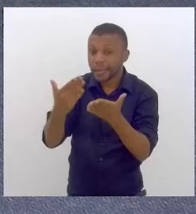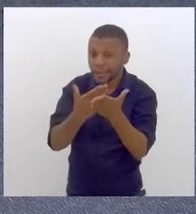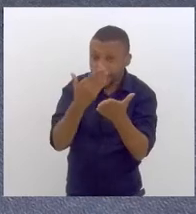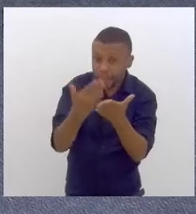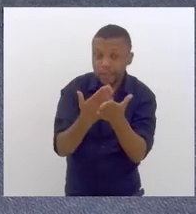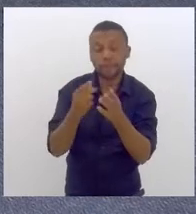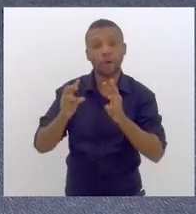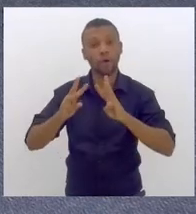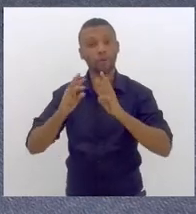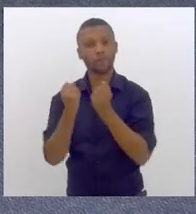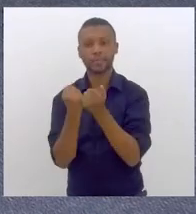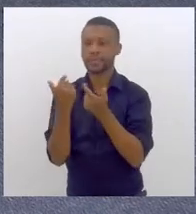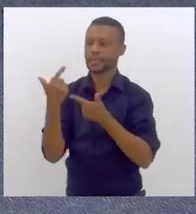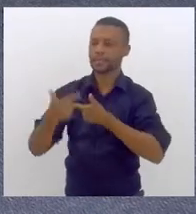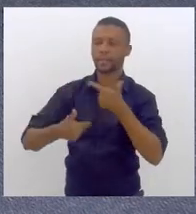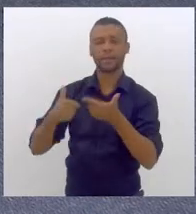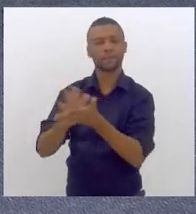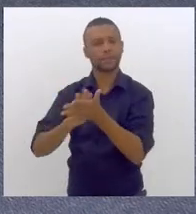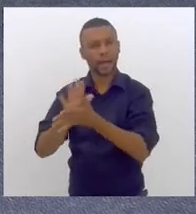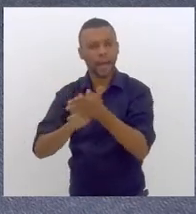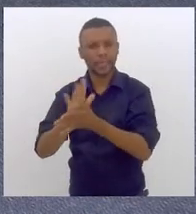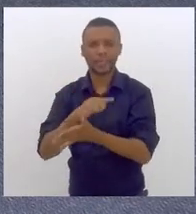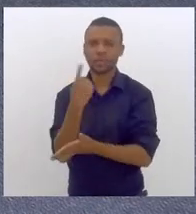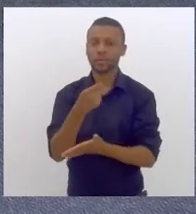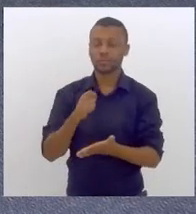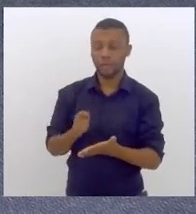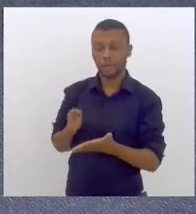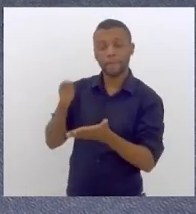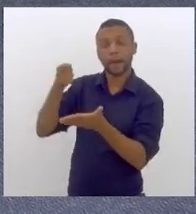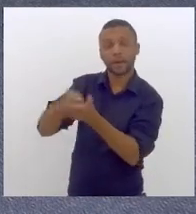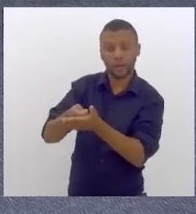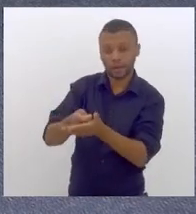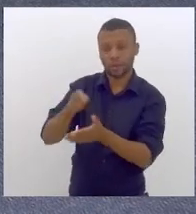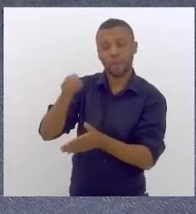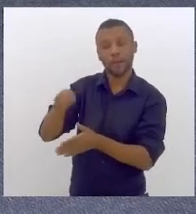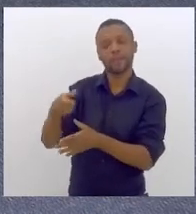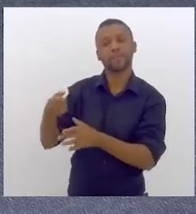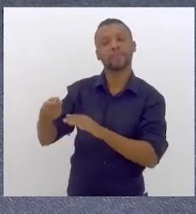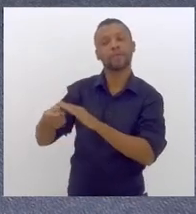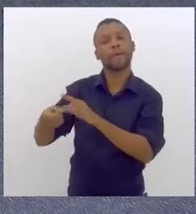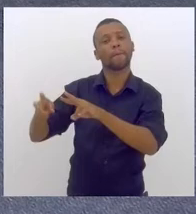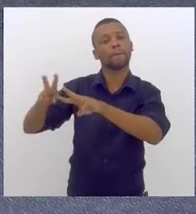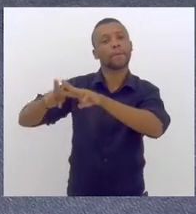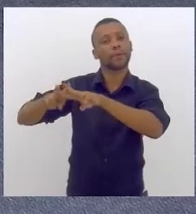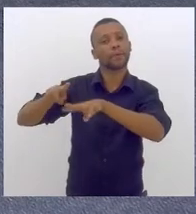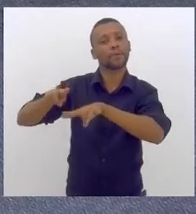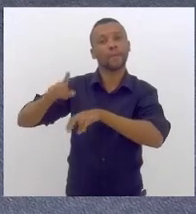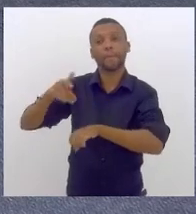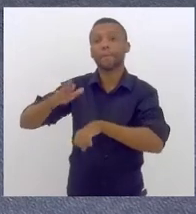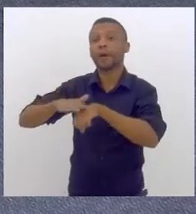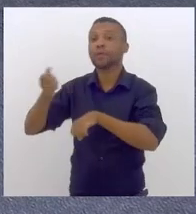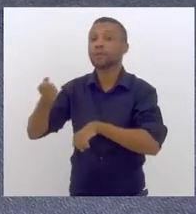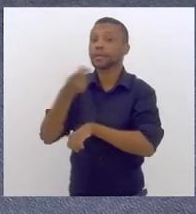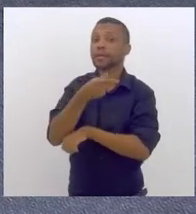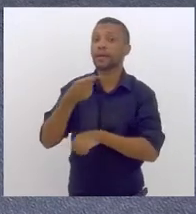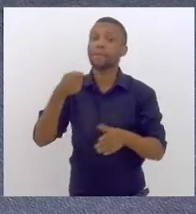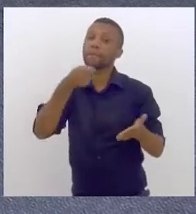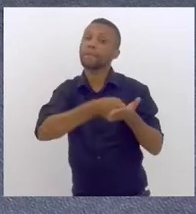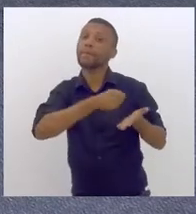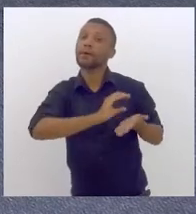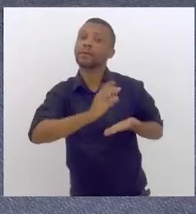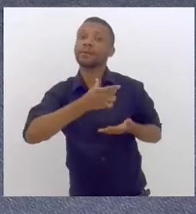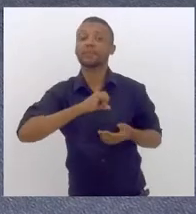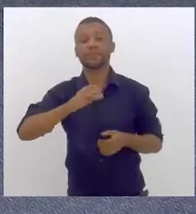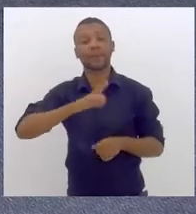tem trabalho, e nós estamos pagando para ele ficar lá mais do que pagaríamos se ele tivesse num